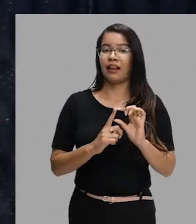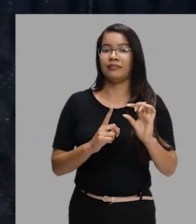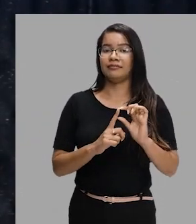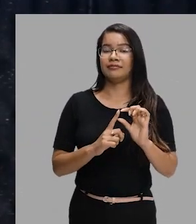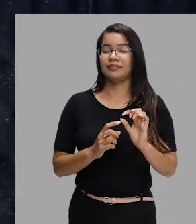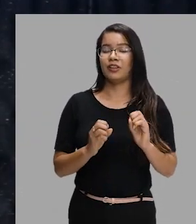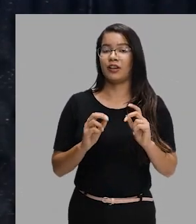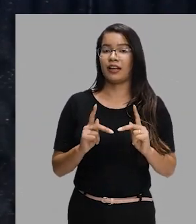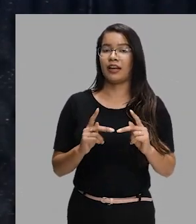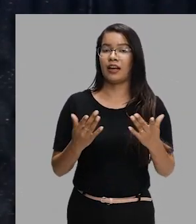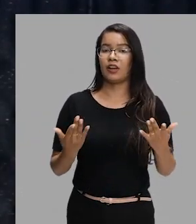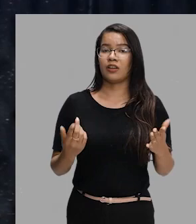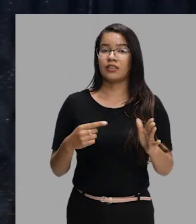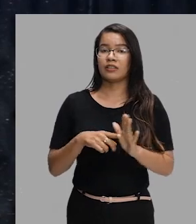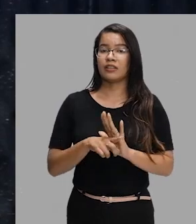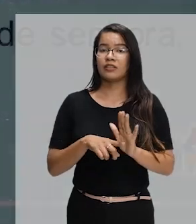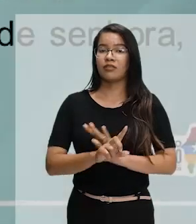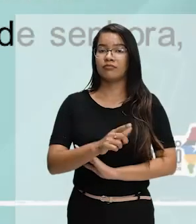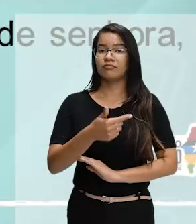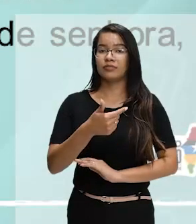bom? Vamos para a segunda questão.